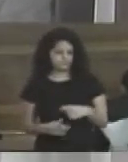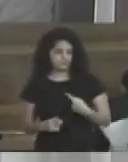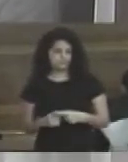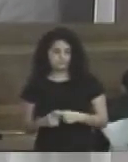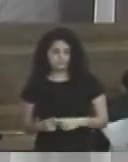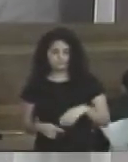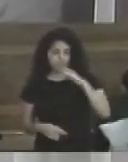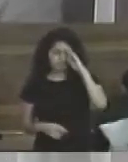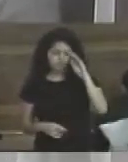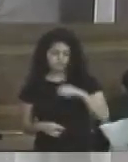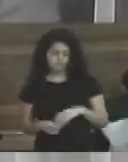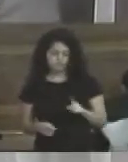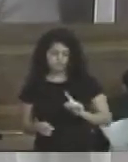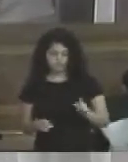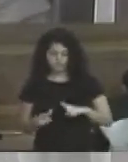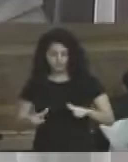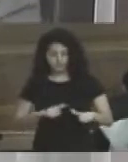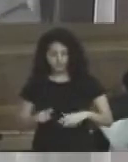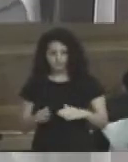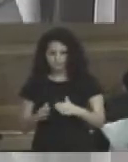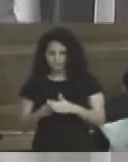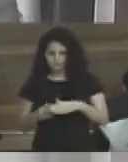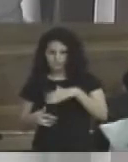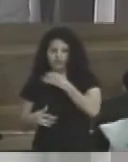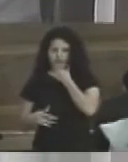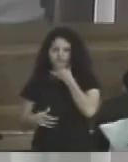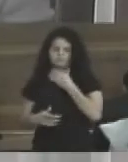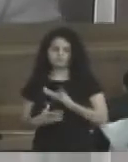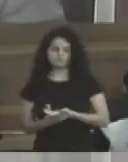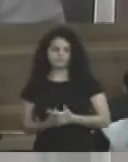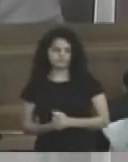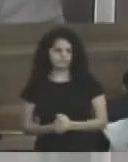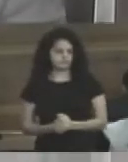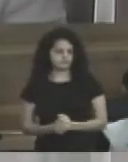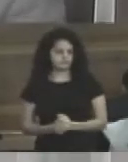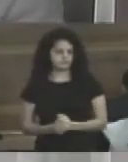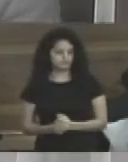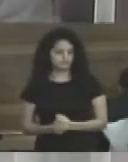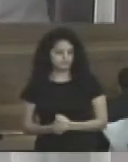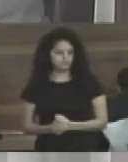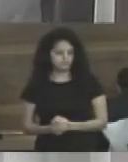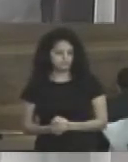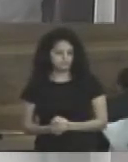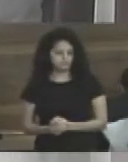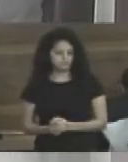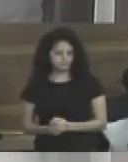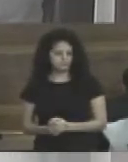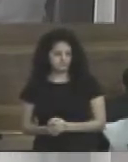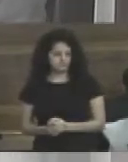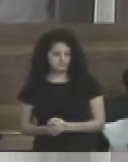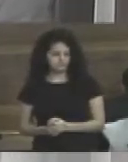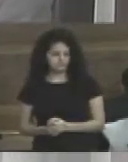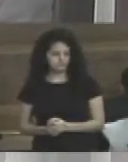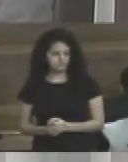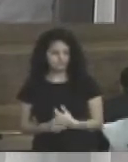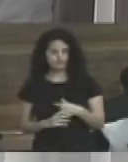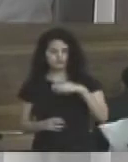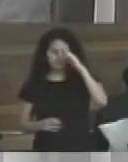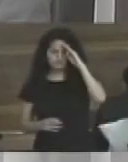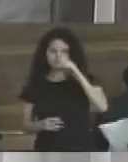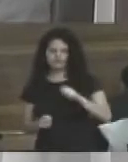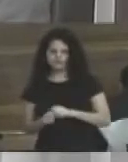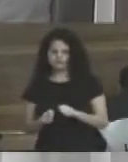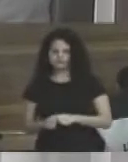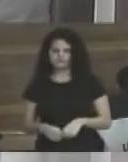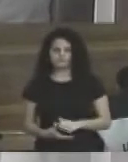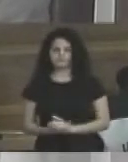vai pedir a cabeça dele. Então, eu sou o seguinte, está trabalhando, vamos elogiar, não tra, e o comandante está fazendo por merecer. Só